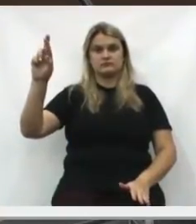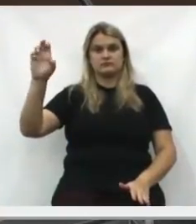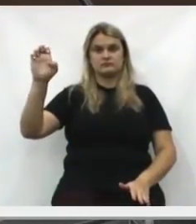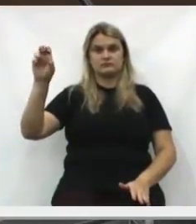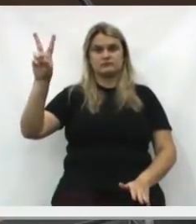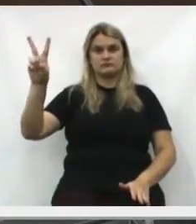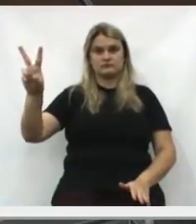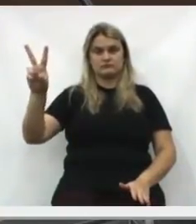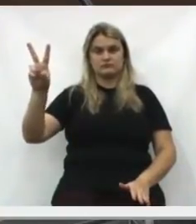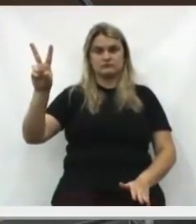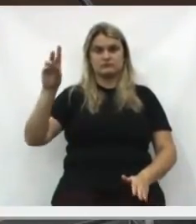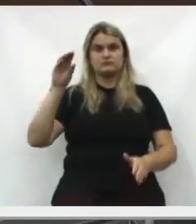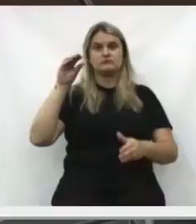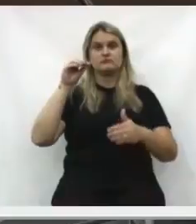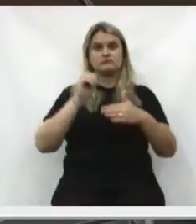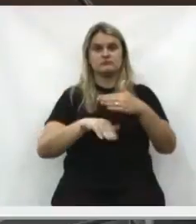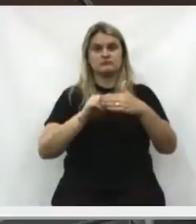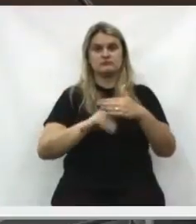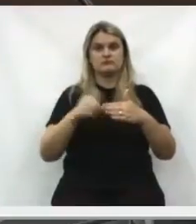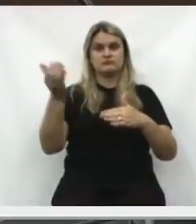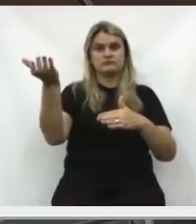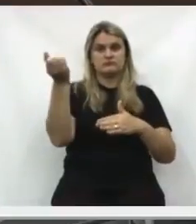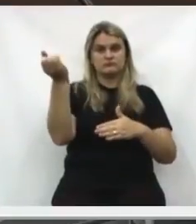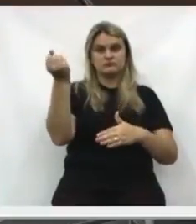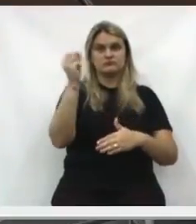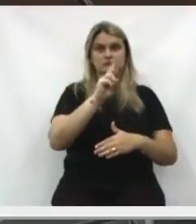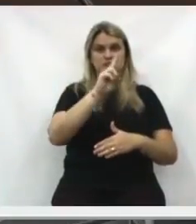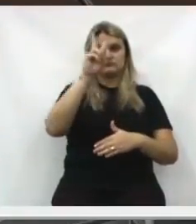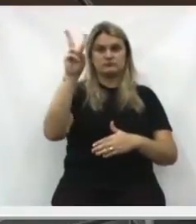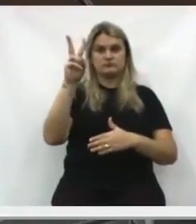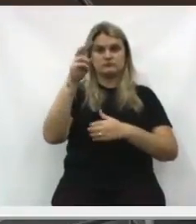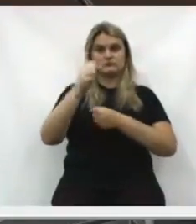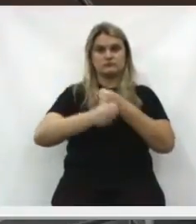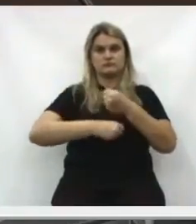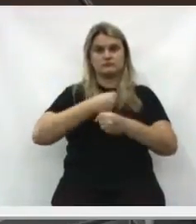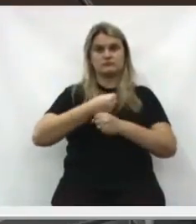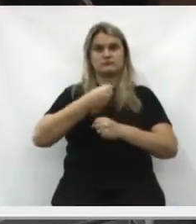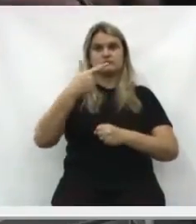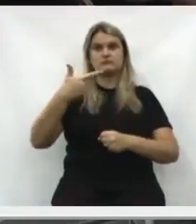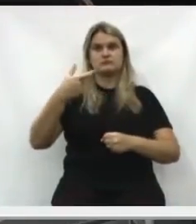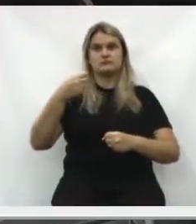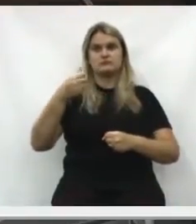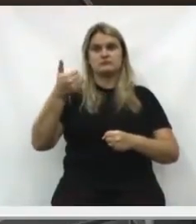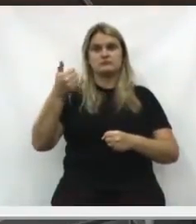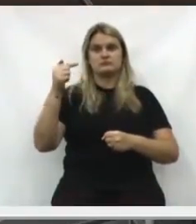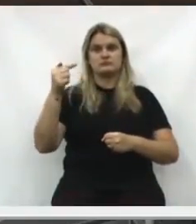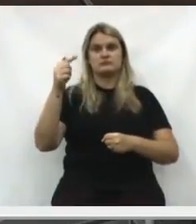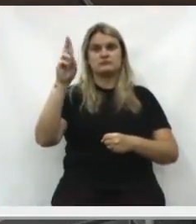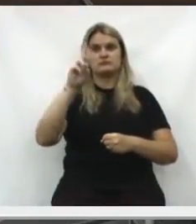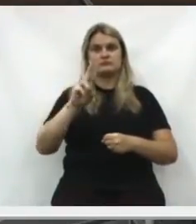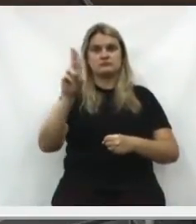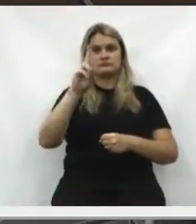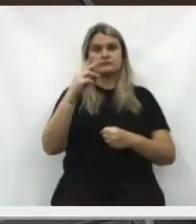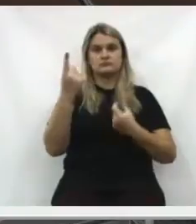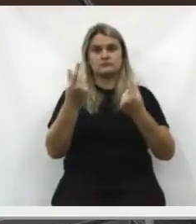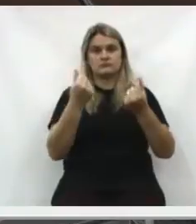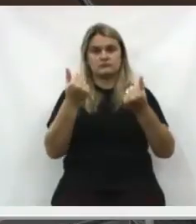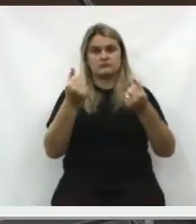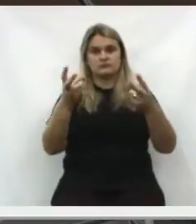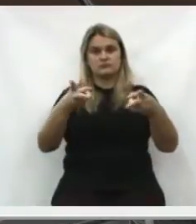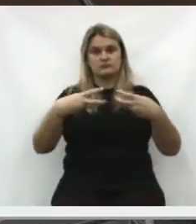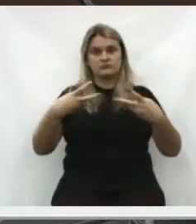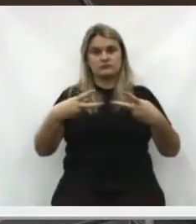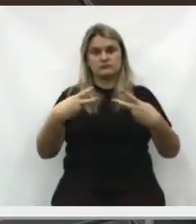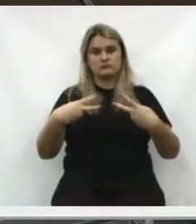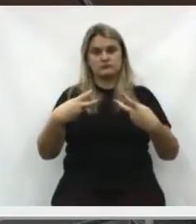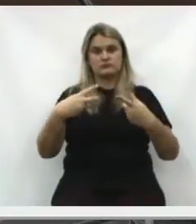Fundo de Previdência Municipal de União da Vitória, para o exercício de 2017, com